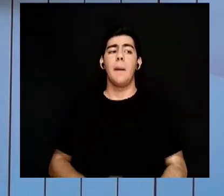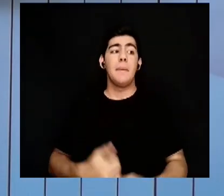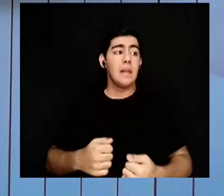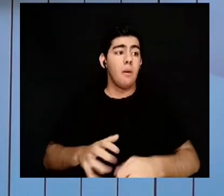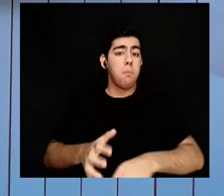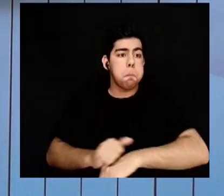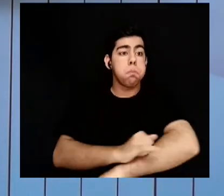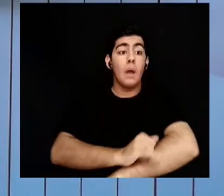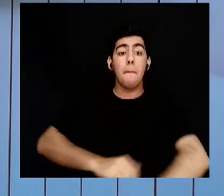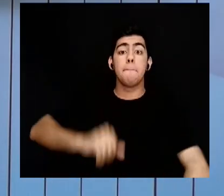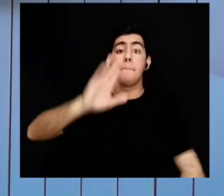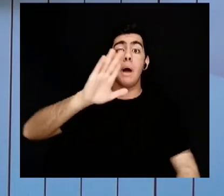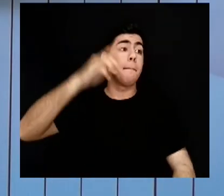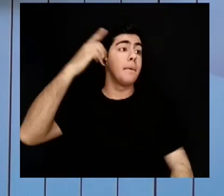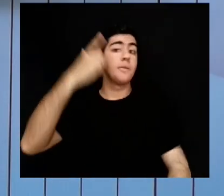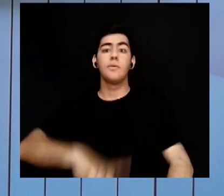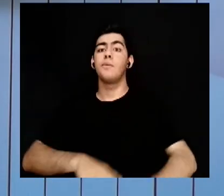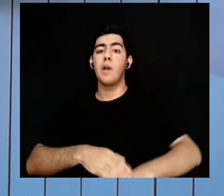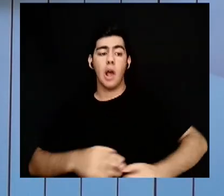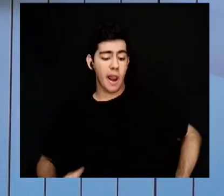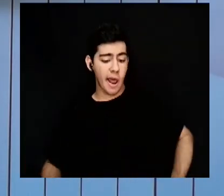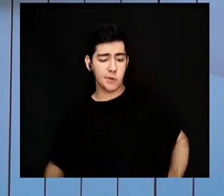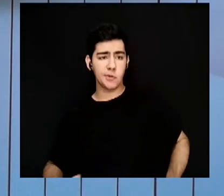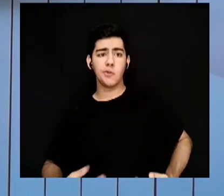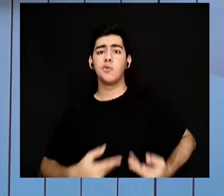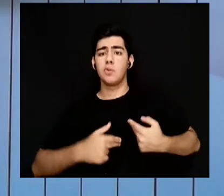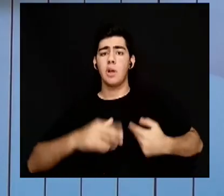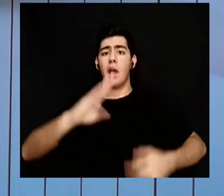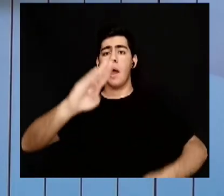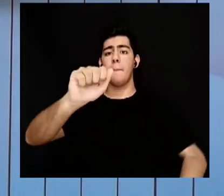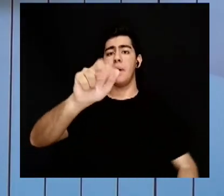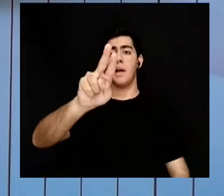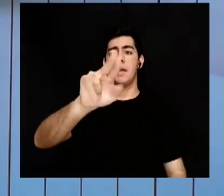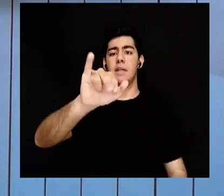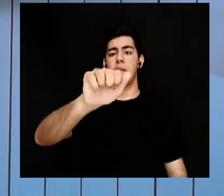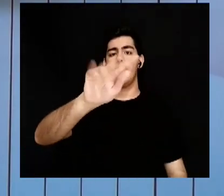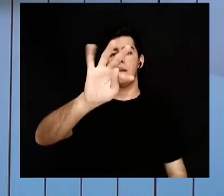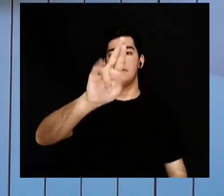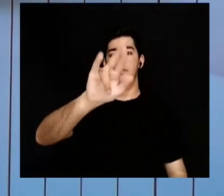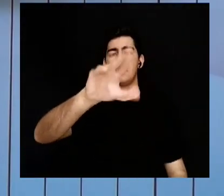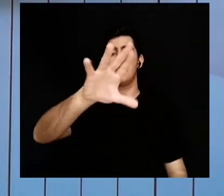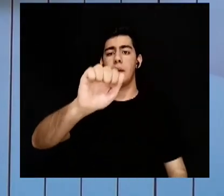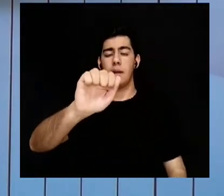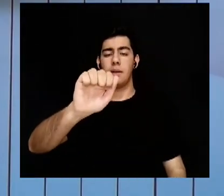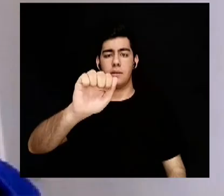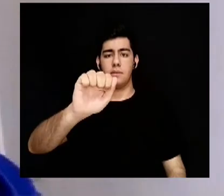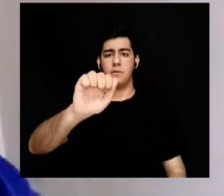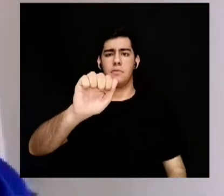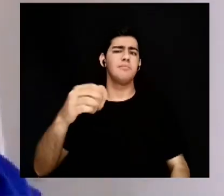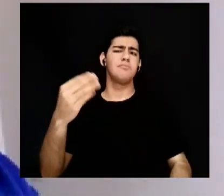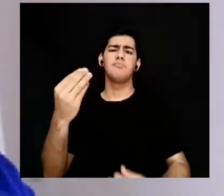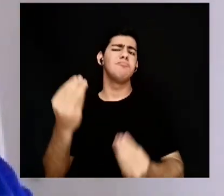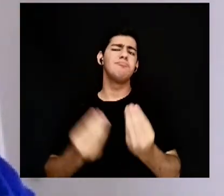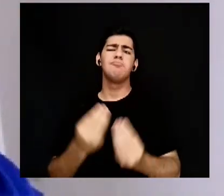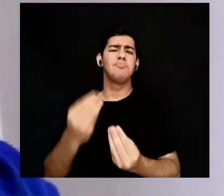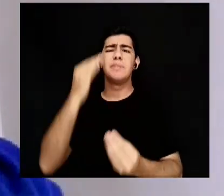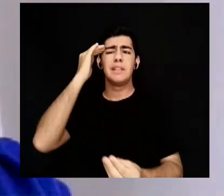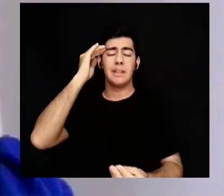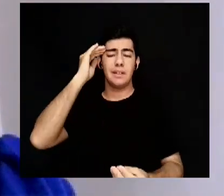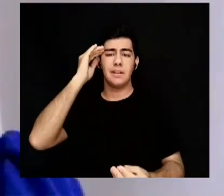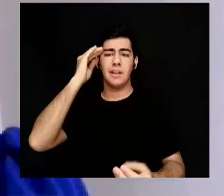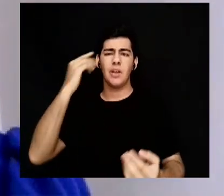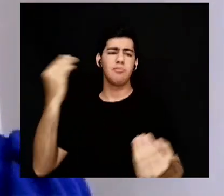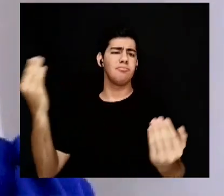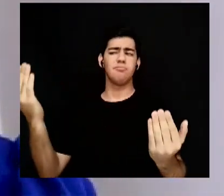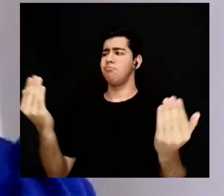que a gente faz essa diferença? Como que a gente entende o sobrepeso e a obesidade? Bom, eu vou falar